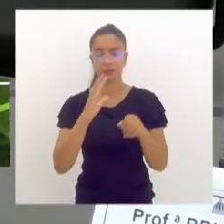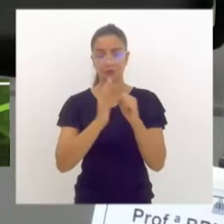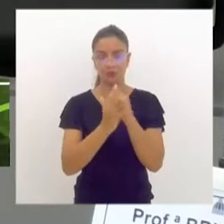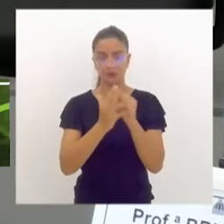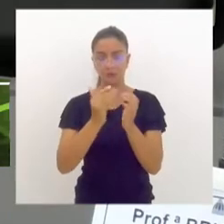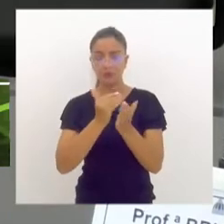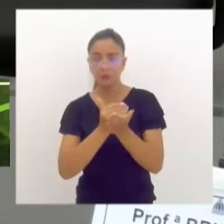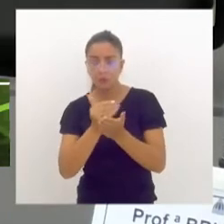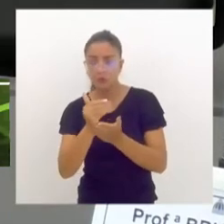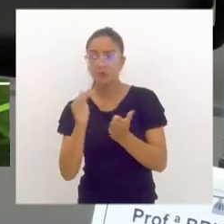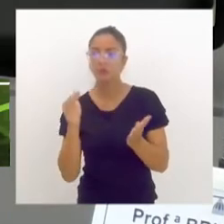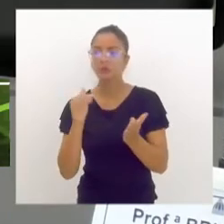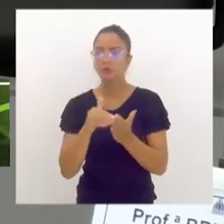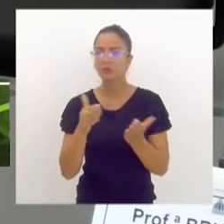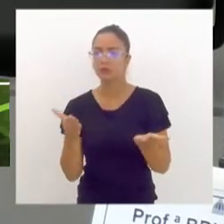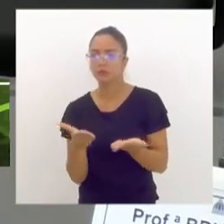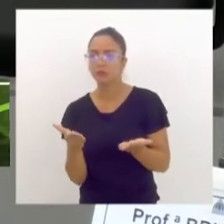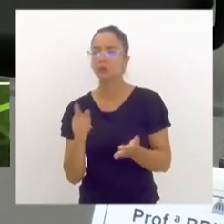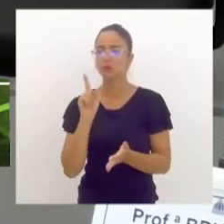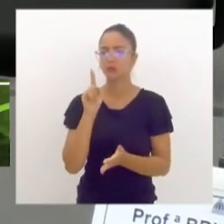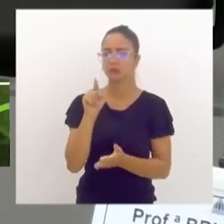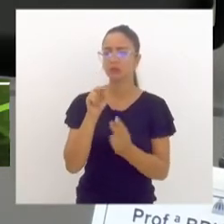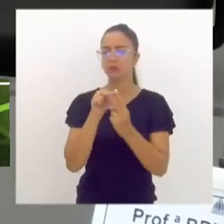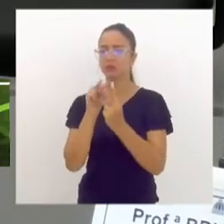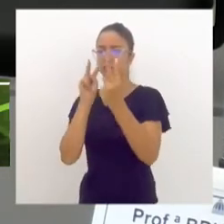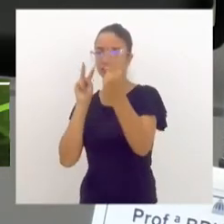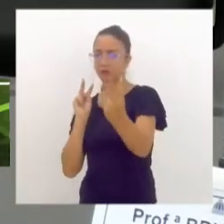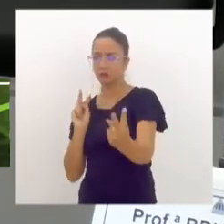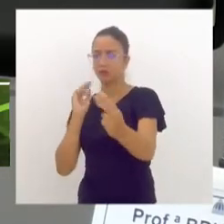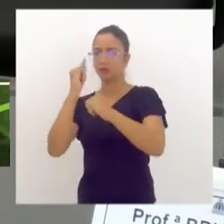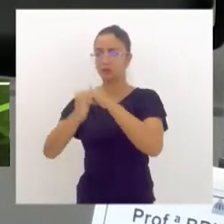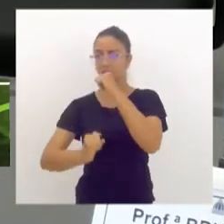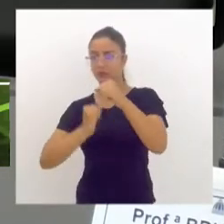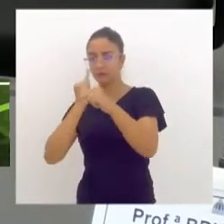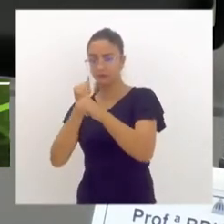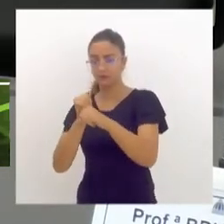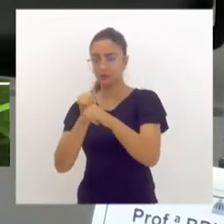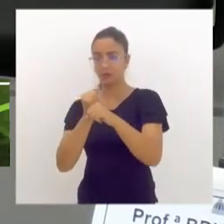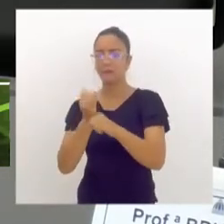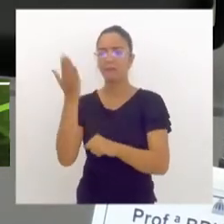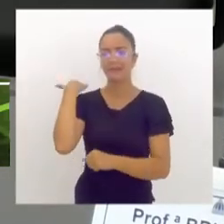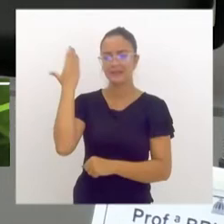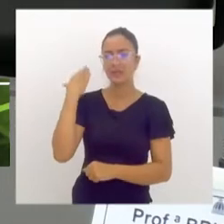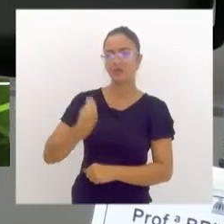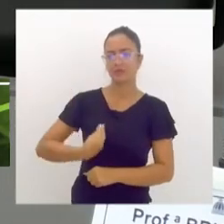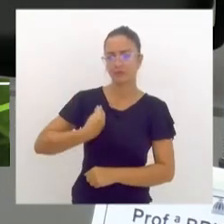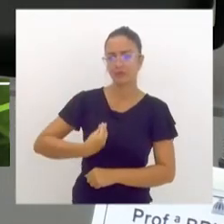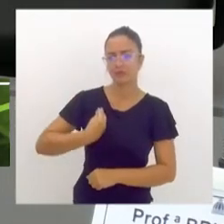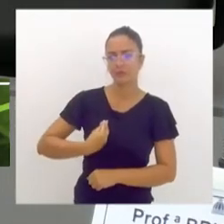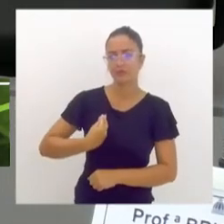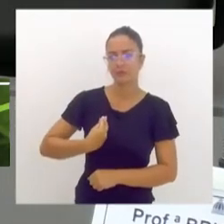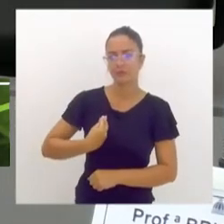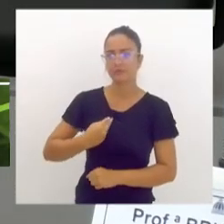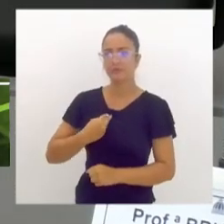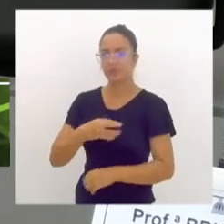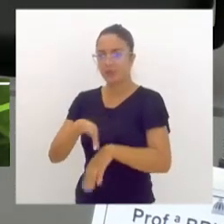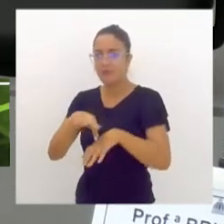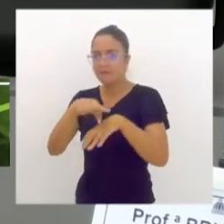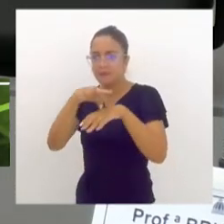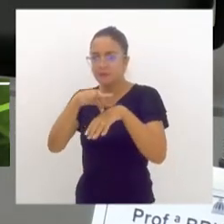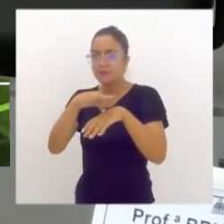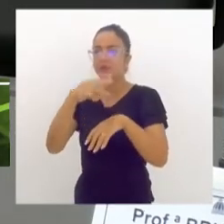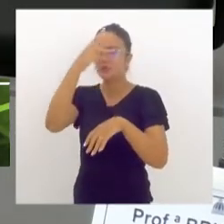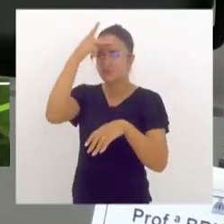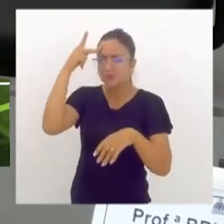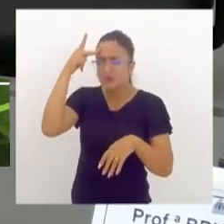sessões do Conselho passaram a ser online. Quando elas eram presenciais, elas estavam publicamente abertas ao público. Todo